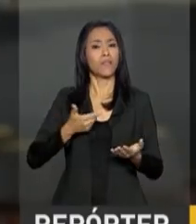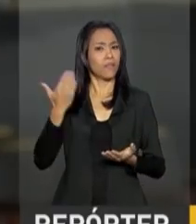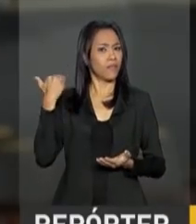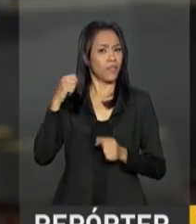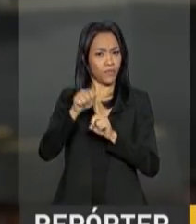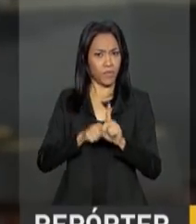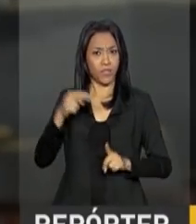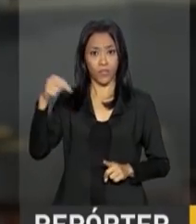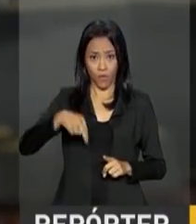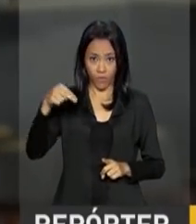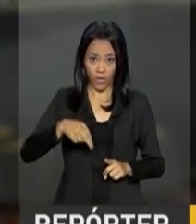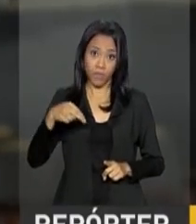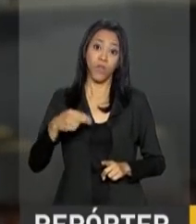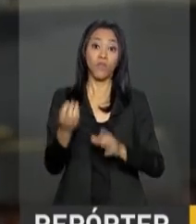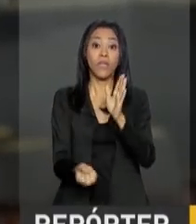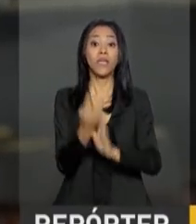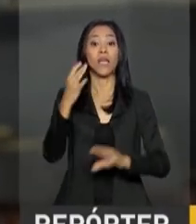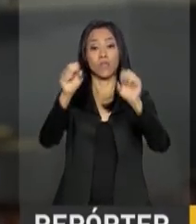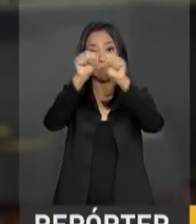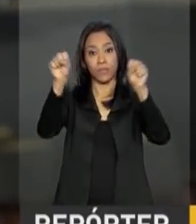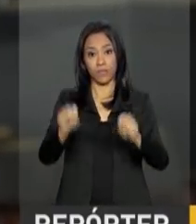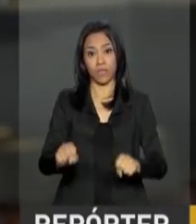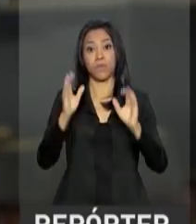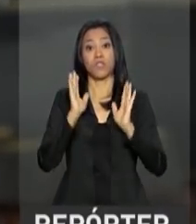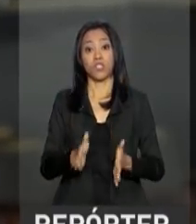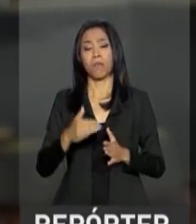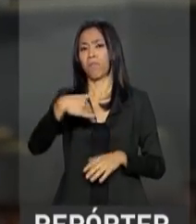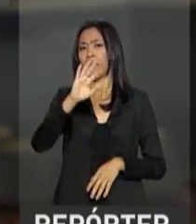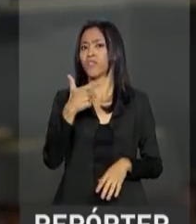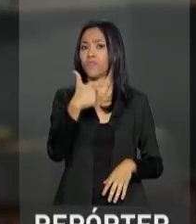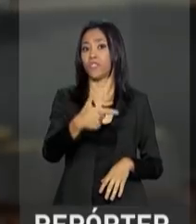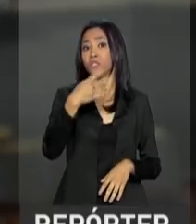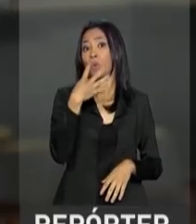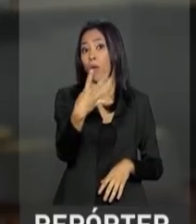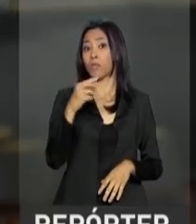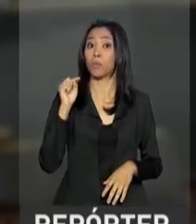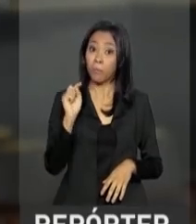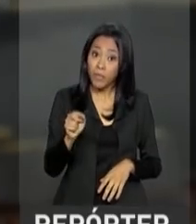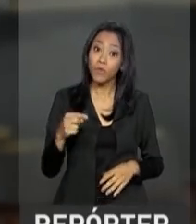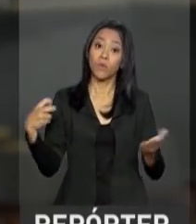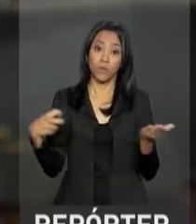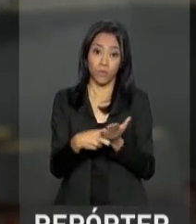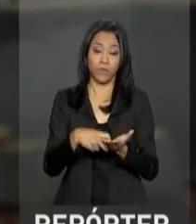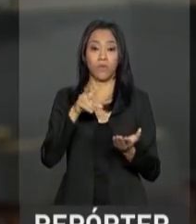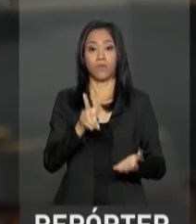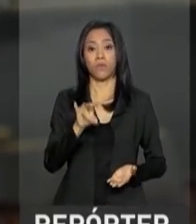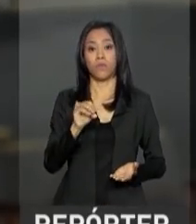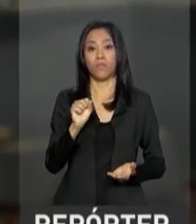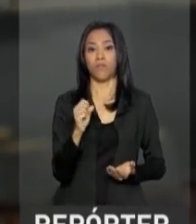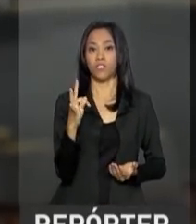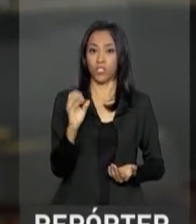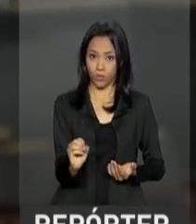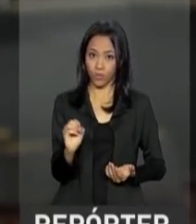passado quando o sistema foi criado já foram emitidos mais de 24 mil vistos eletrônicos para cidadãos